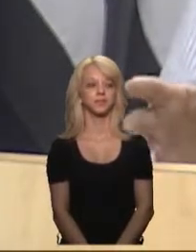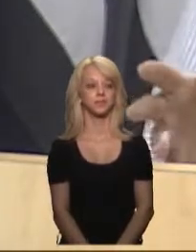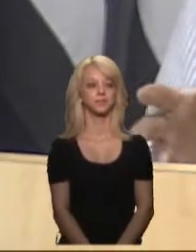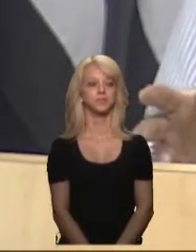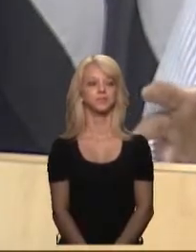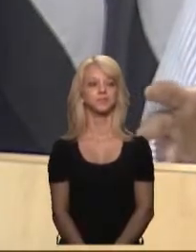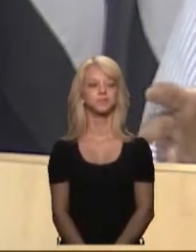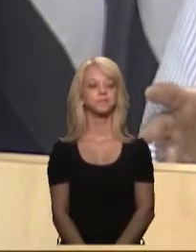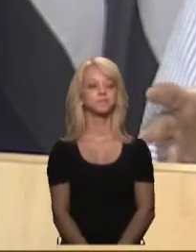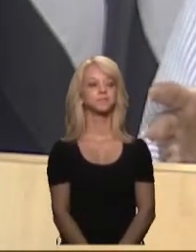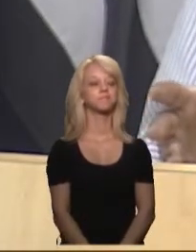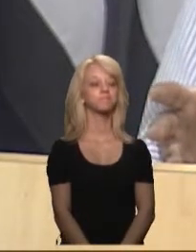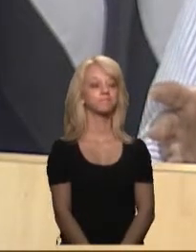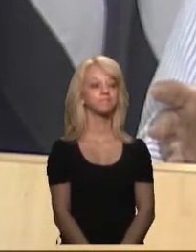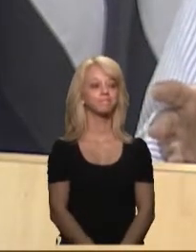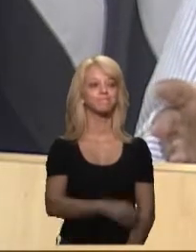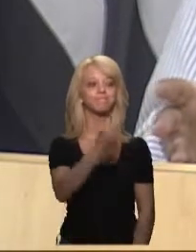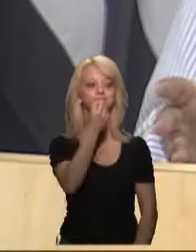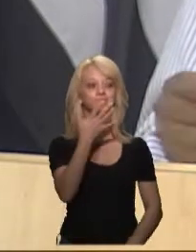Câmara nesta noite,